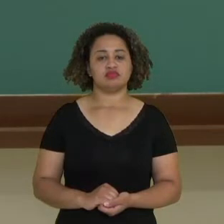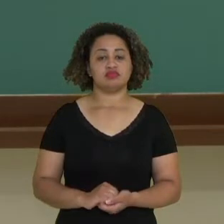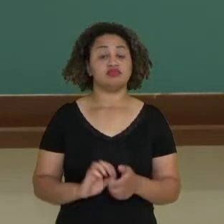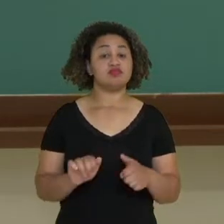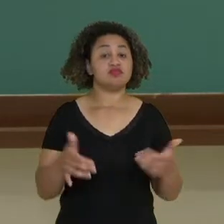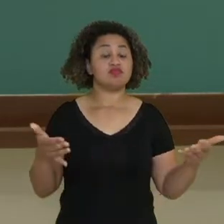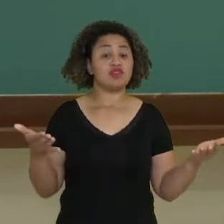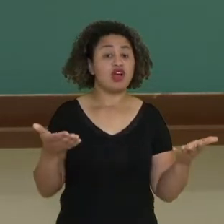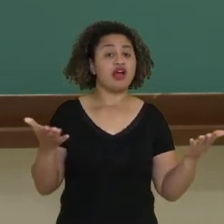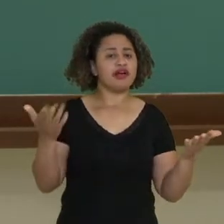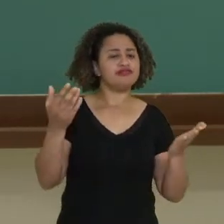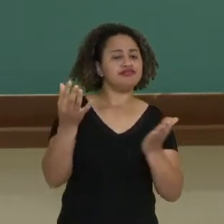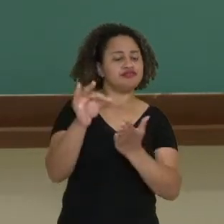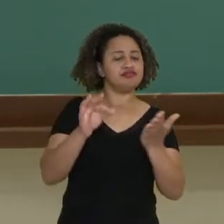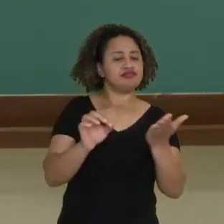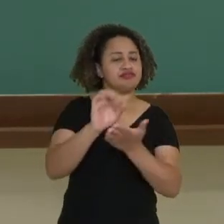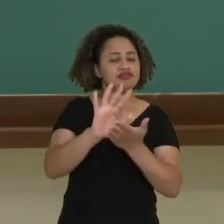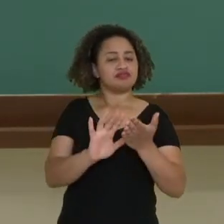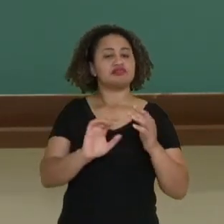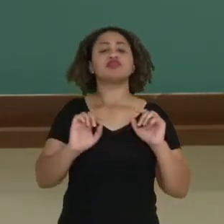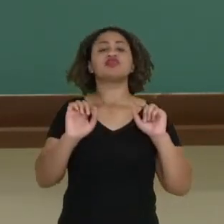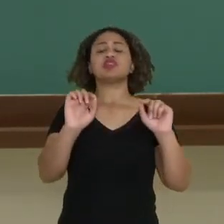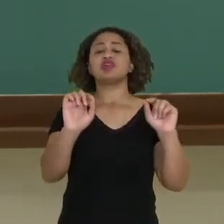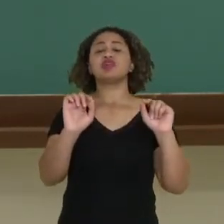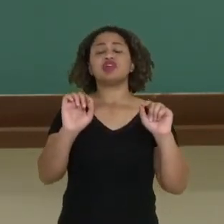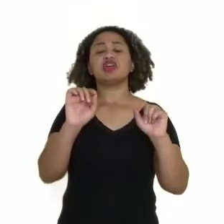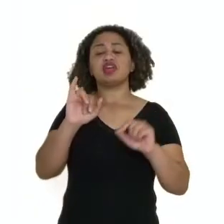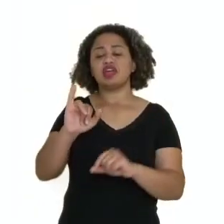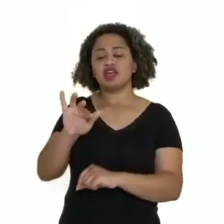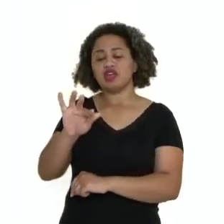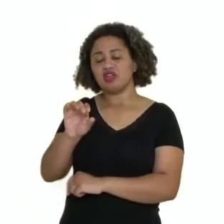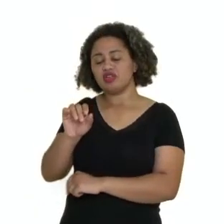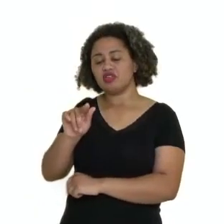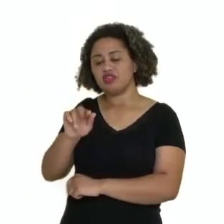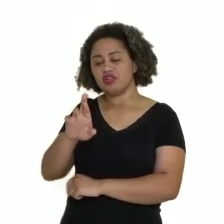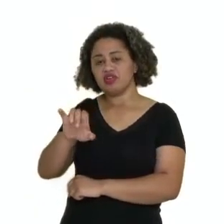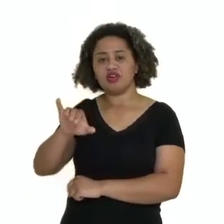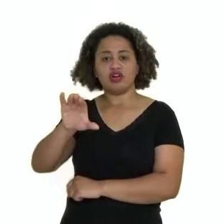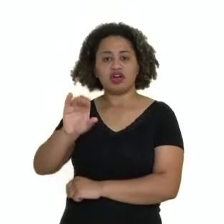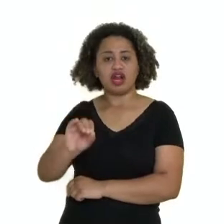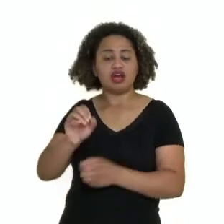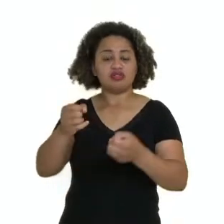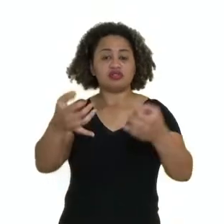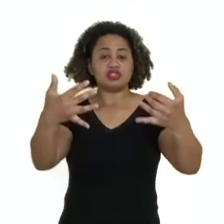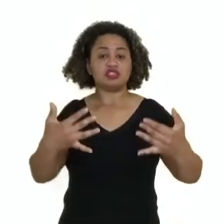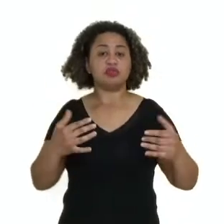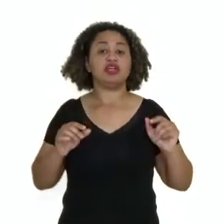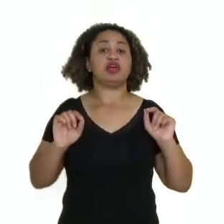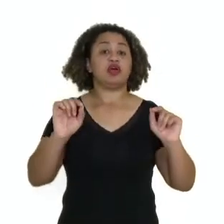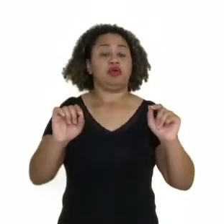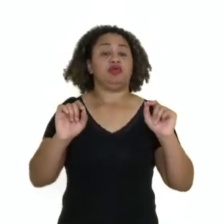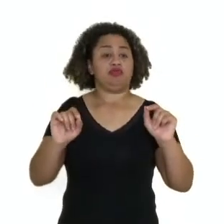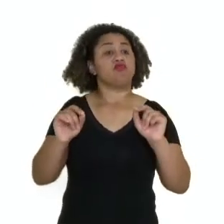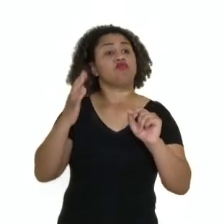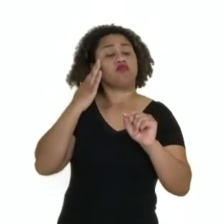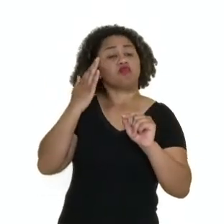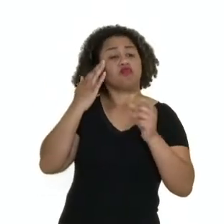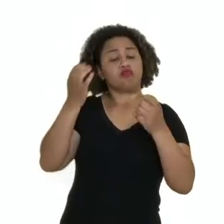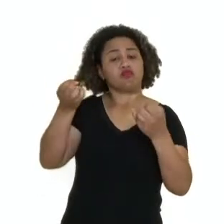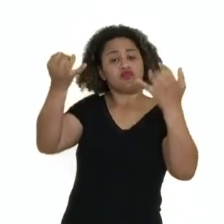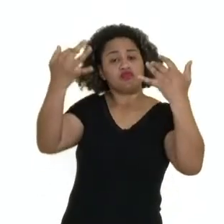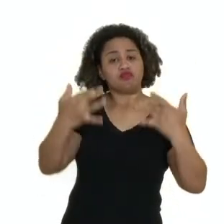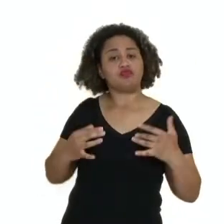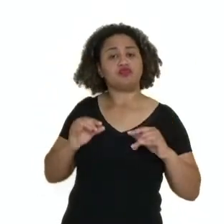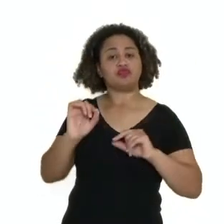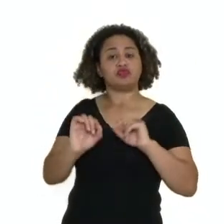Voltei, gabaritar contigo a questão. O que o infográfico explica? Então, eu já sei que o infográfico explica sobre